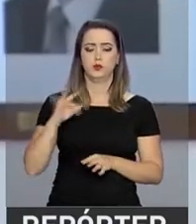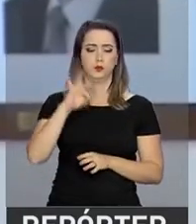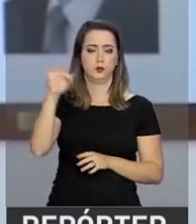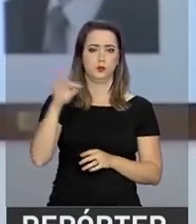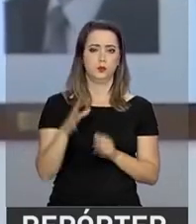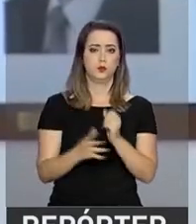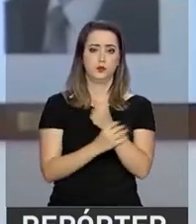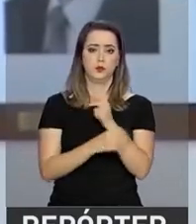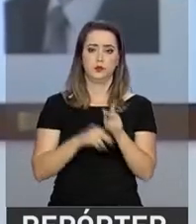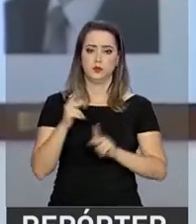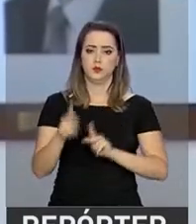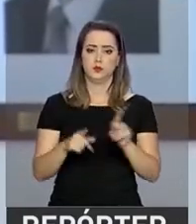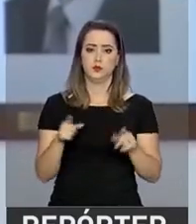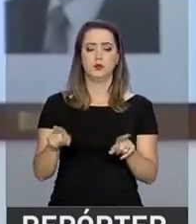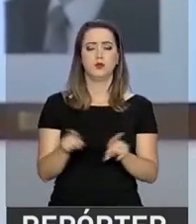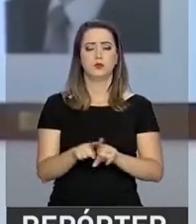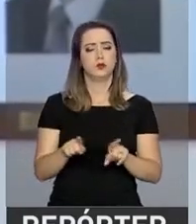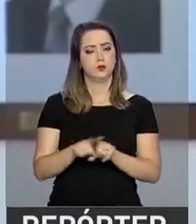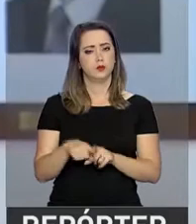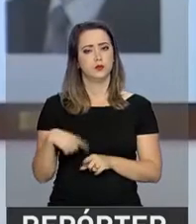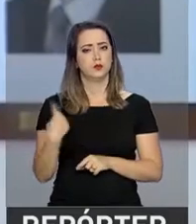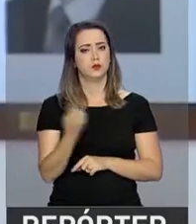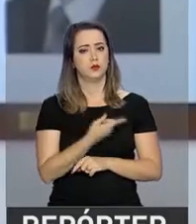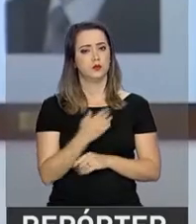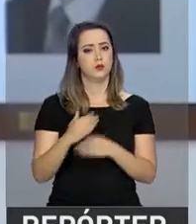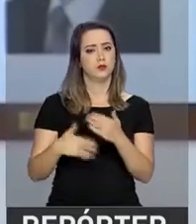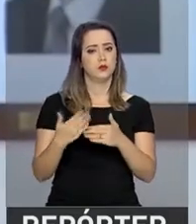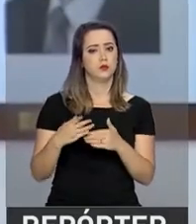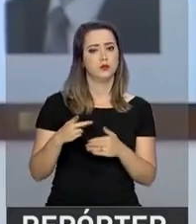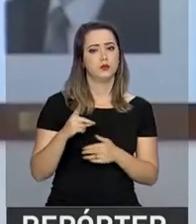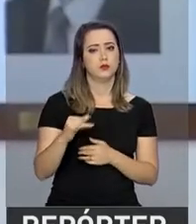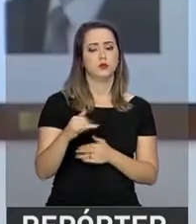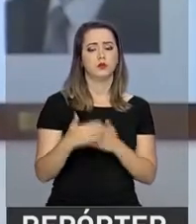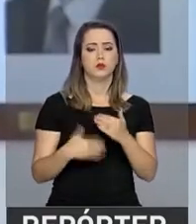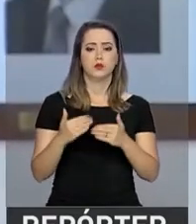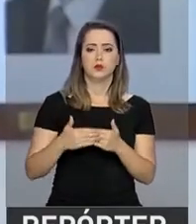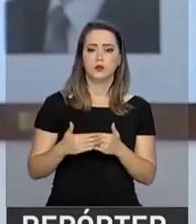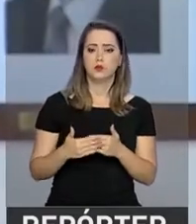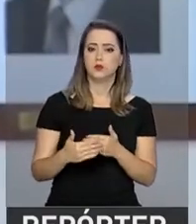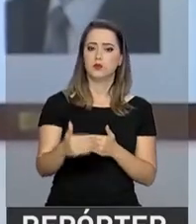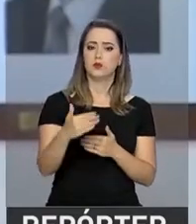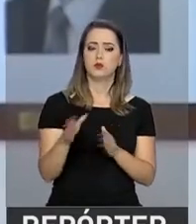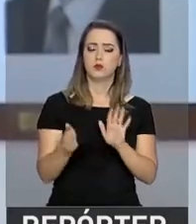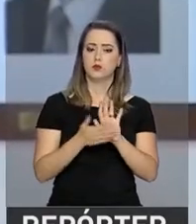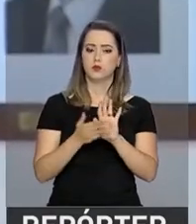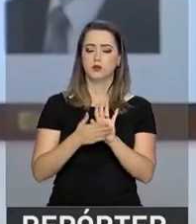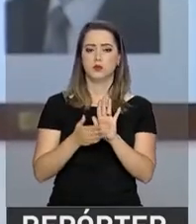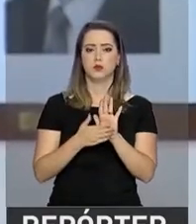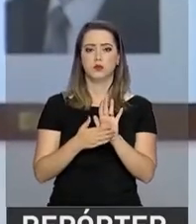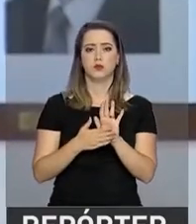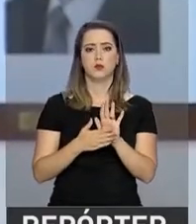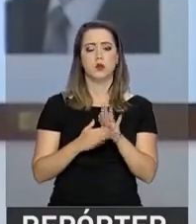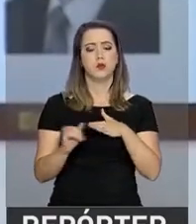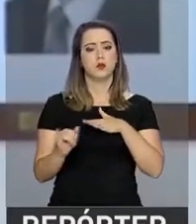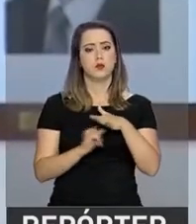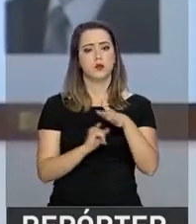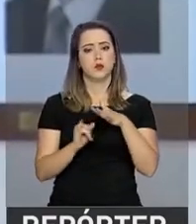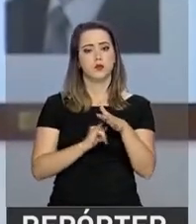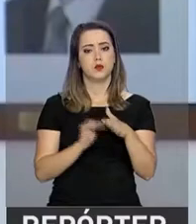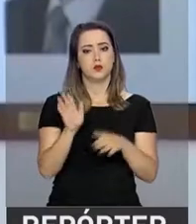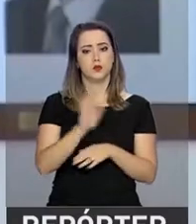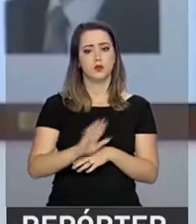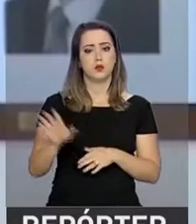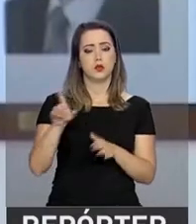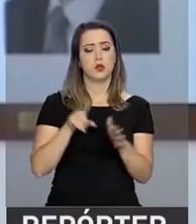pública. Nós estaremos também, nos próximos dias, tendo uma proposta para o Instituto Nacional de